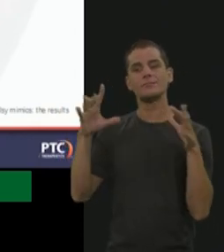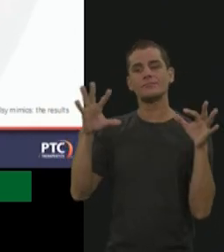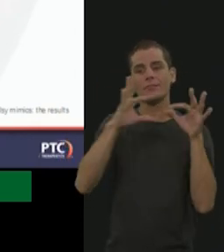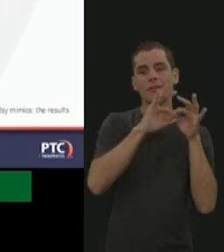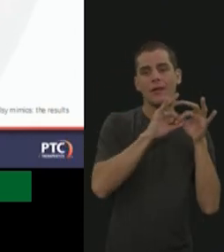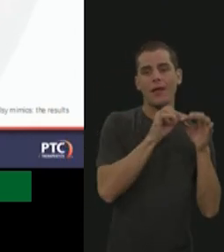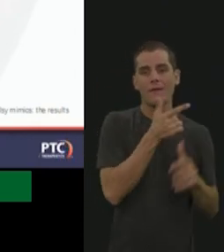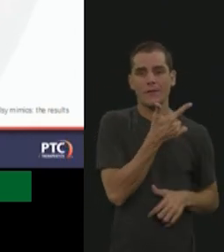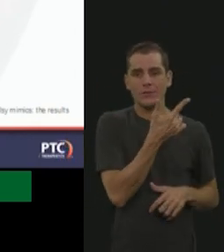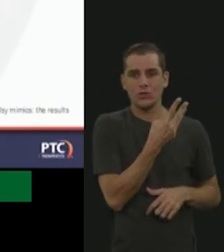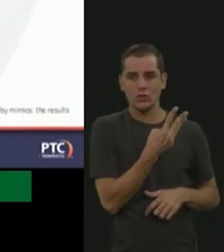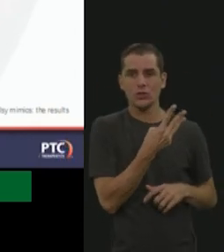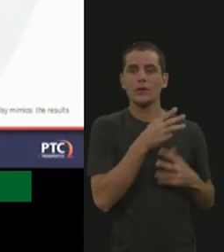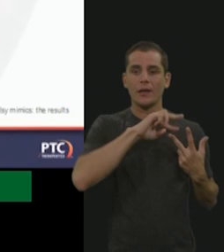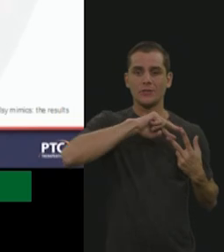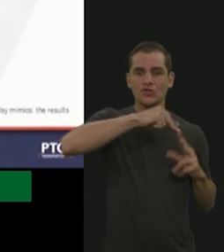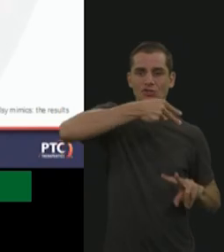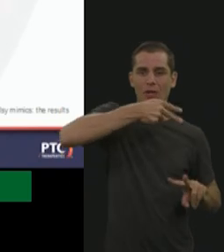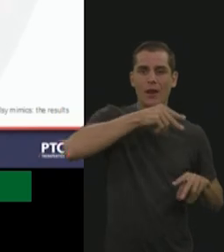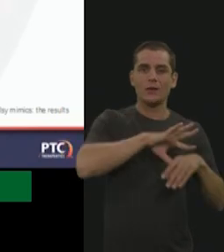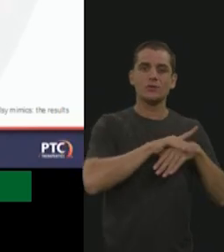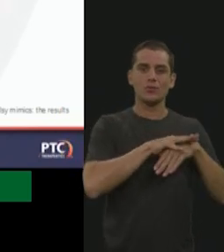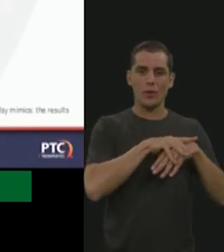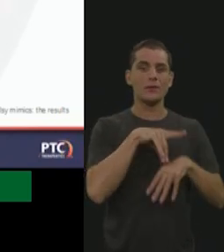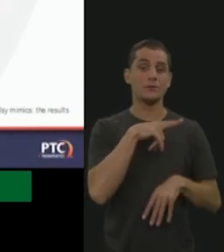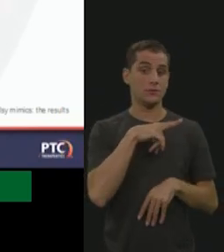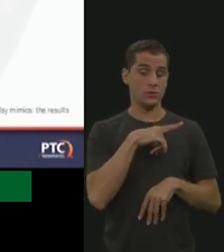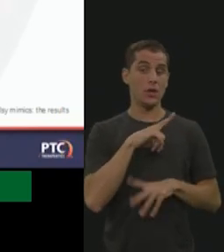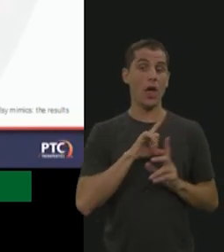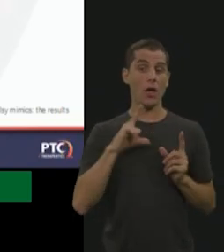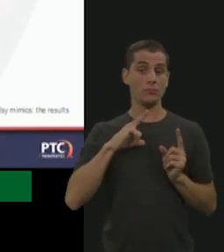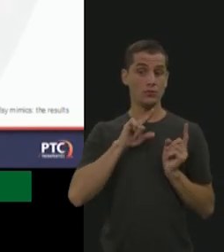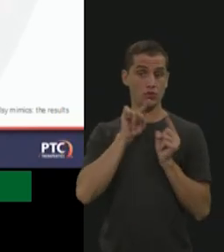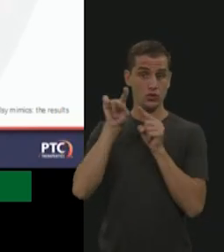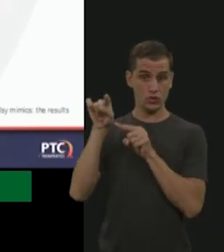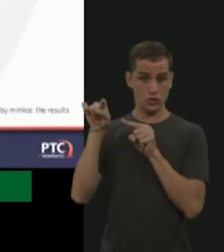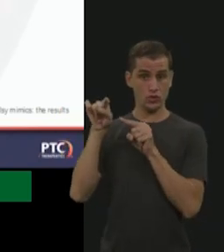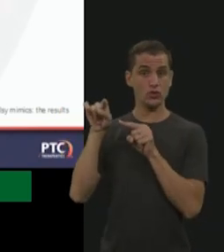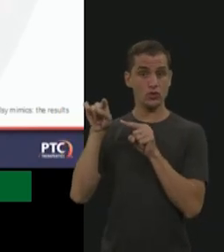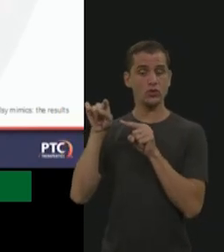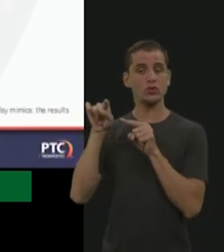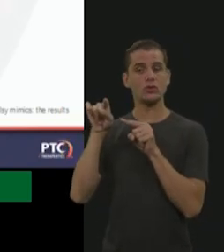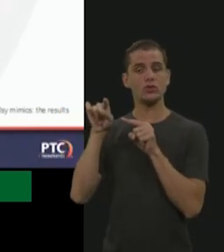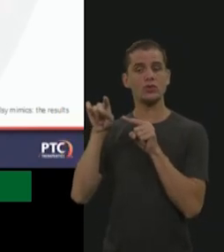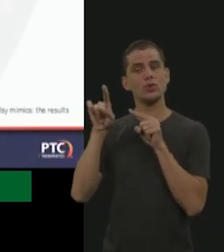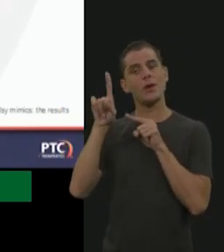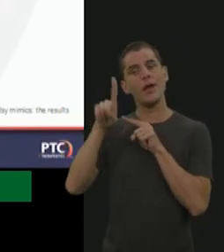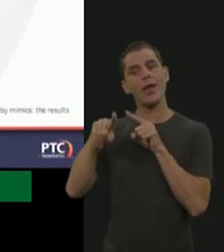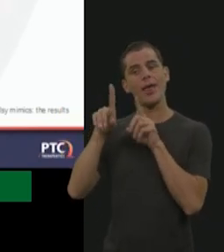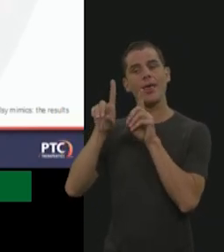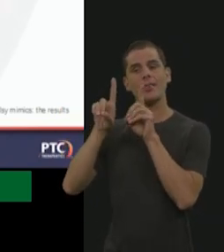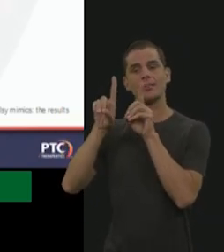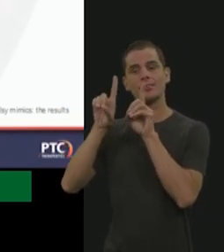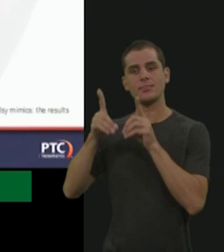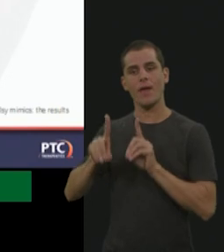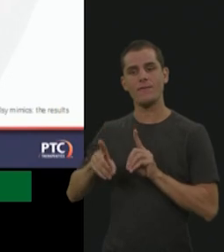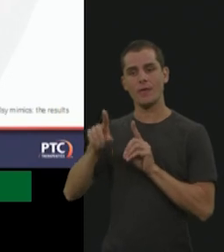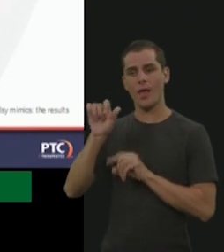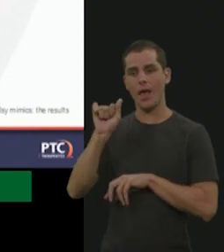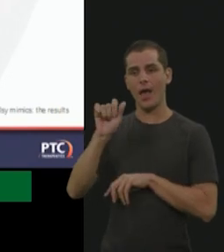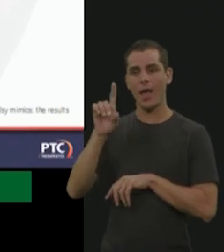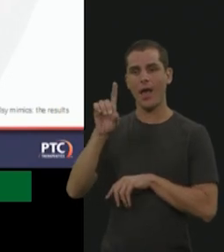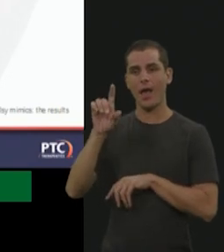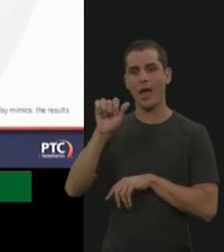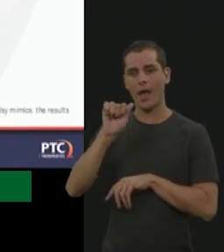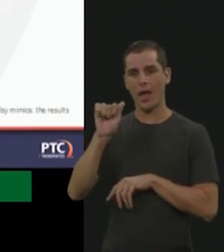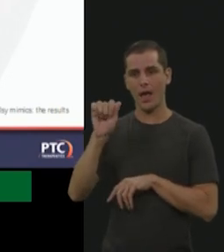genética de base, e dentre elas, uma era a paralisia, a deficiência de ADC, que estava classificada como